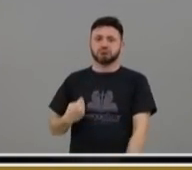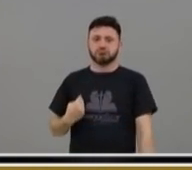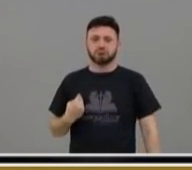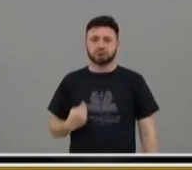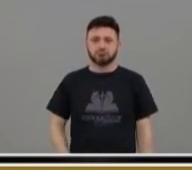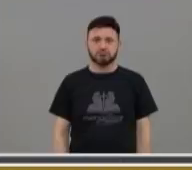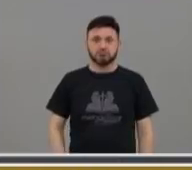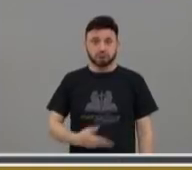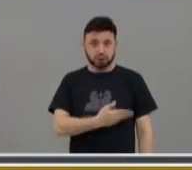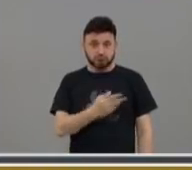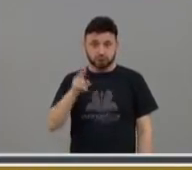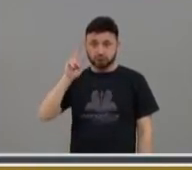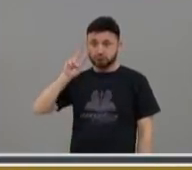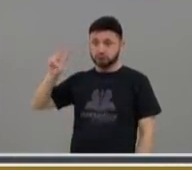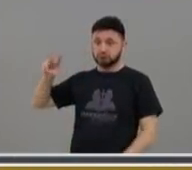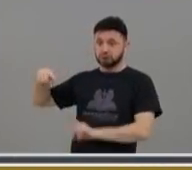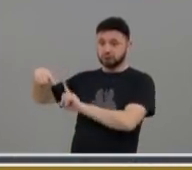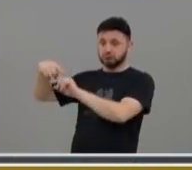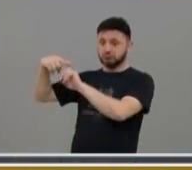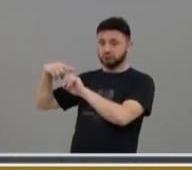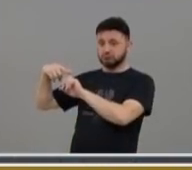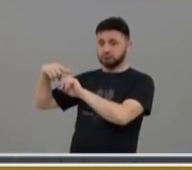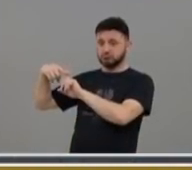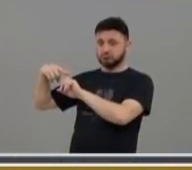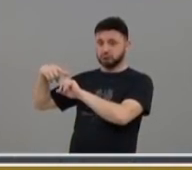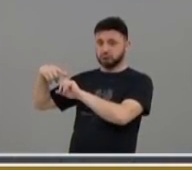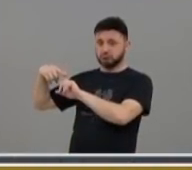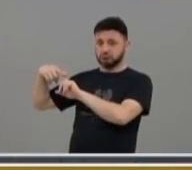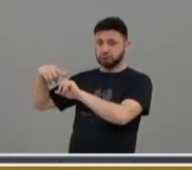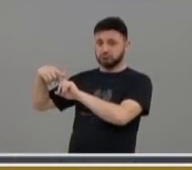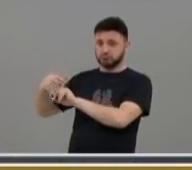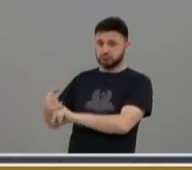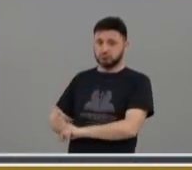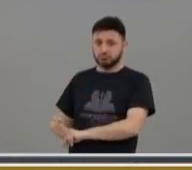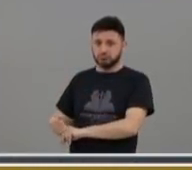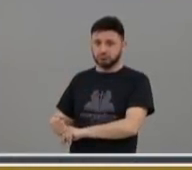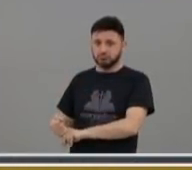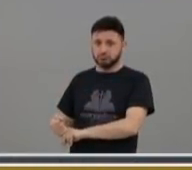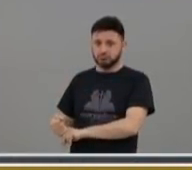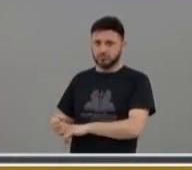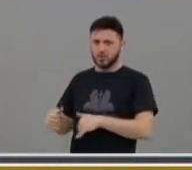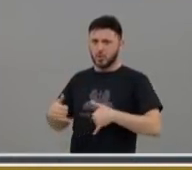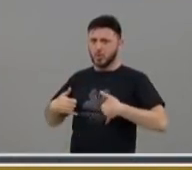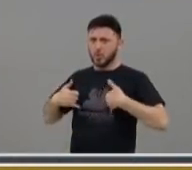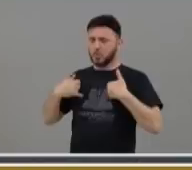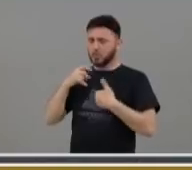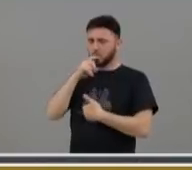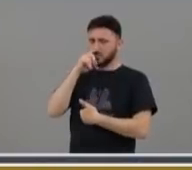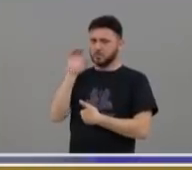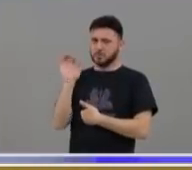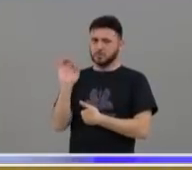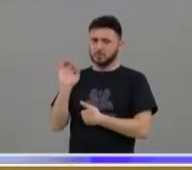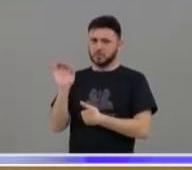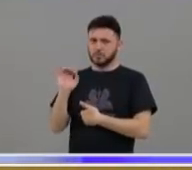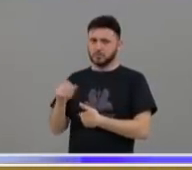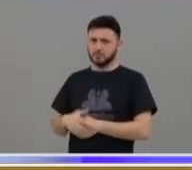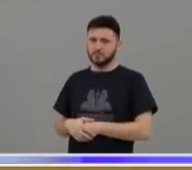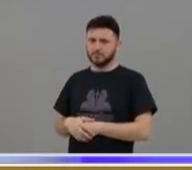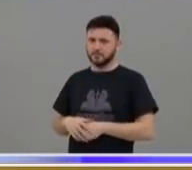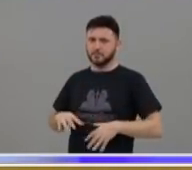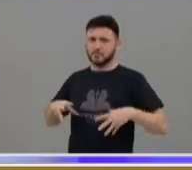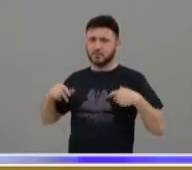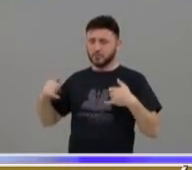cruz. Olha para aquela cruz. Sem nenhum orgulho. Todo orgulho